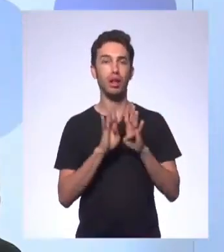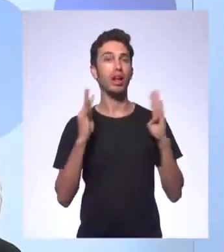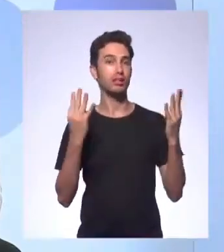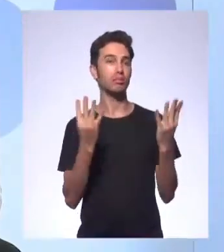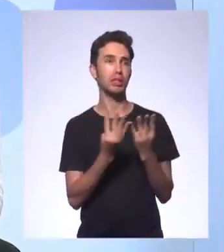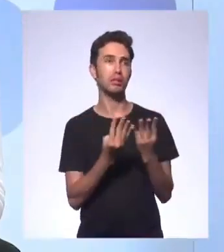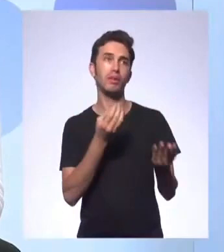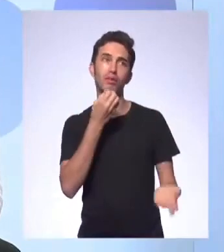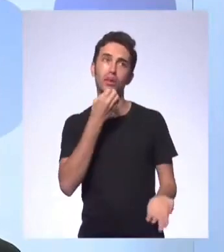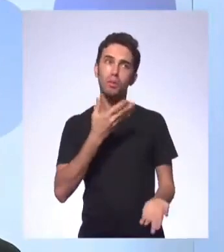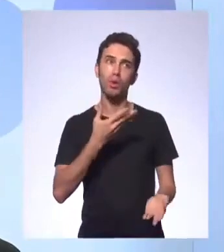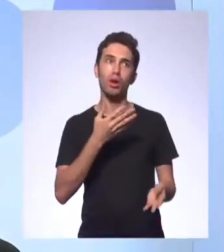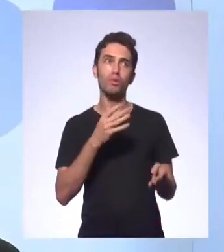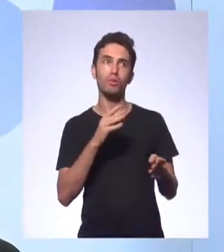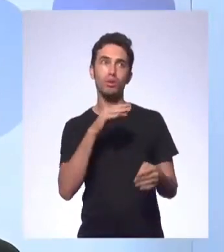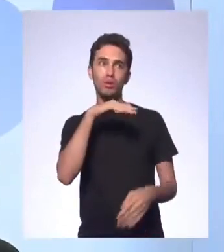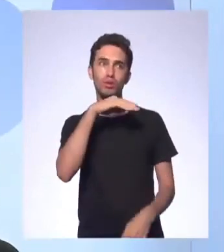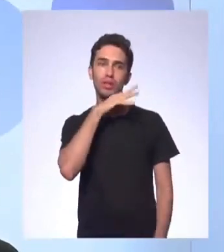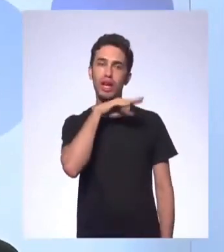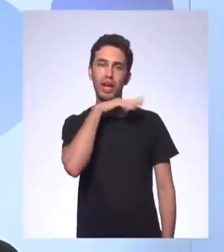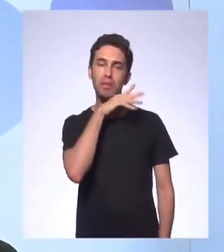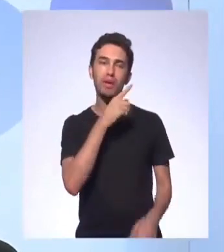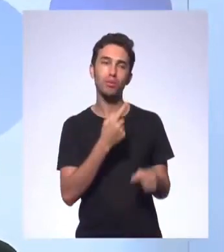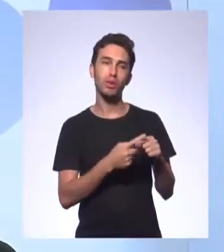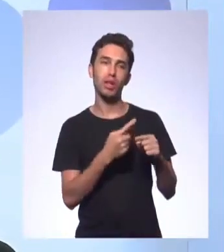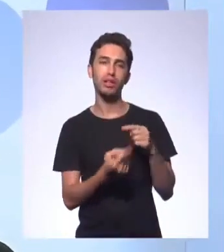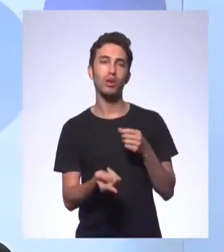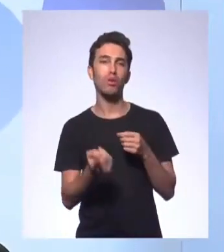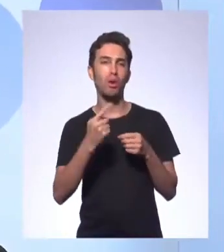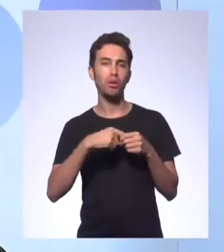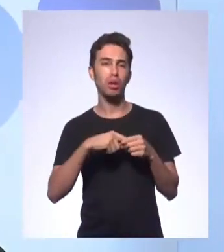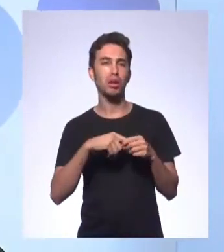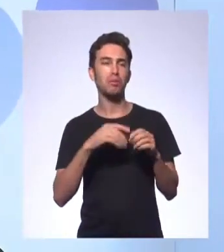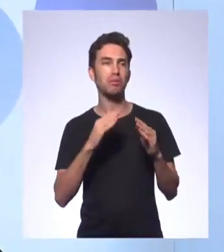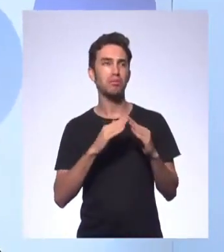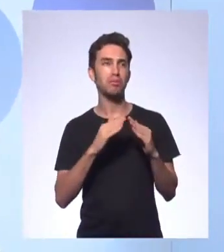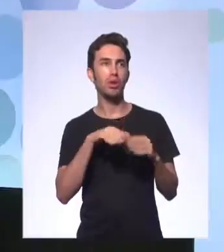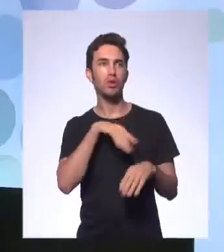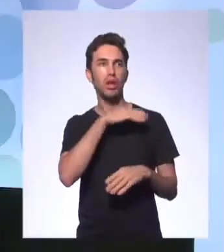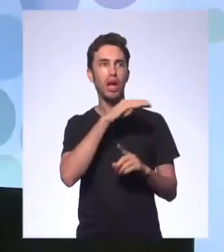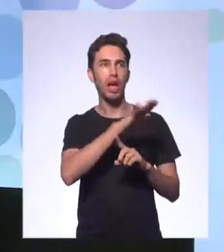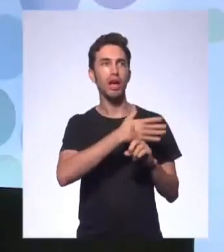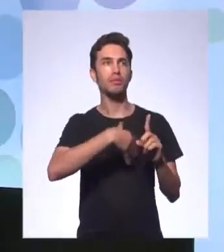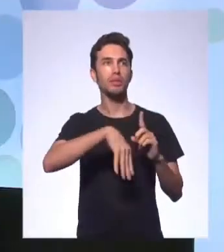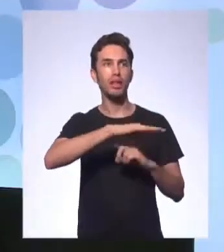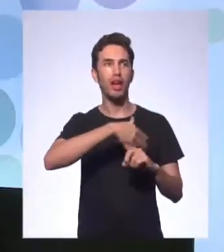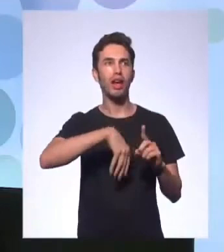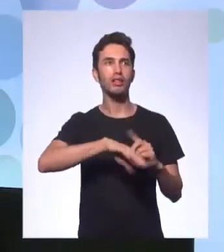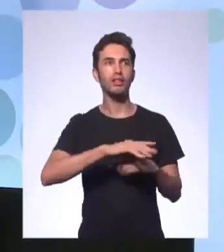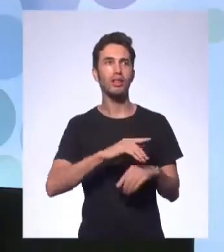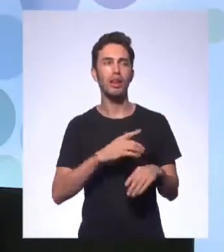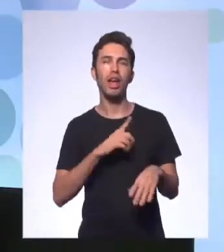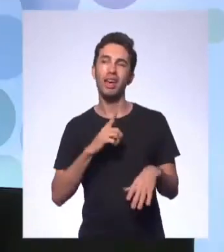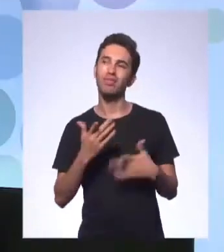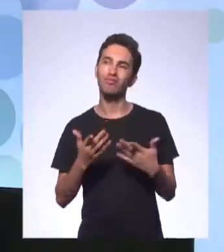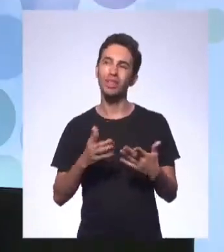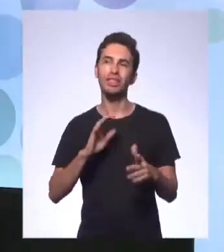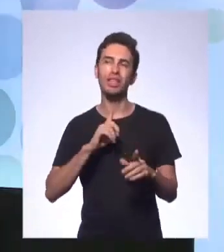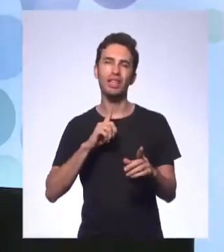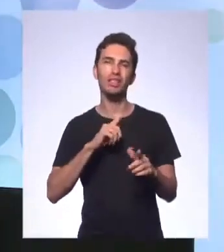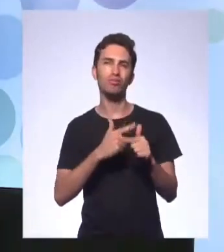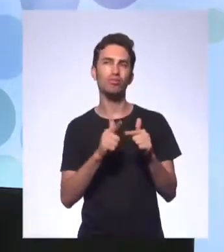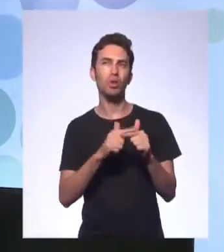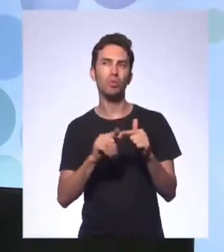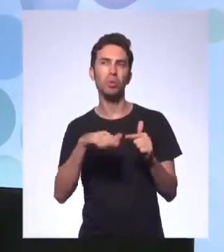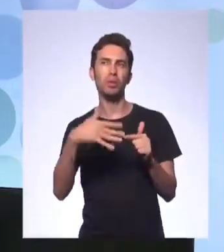os animais, né? Na verdade, eles estão voltando para o habitat deles, né? Mas vai ter uma complicação aqui. Mas enfim, vai ter uma